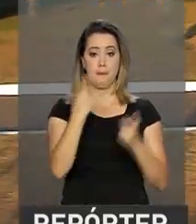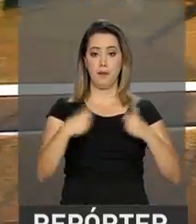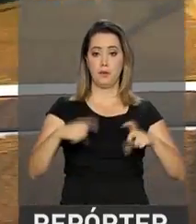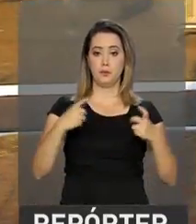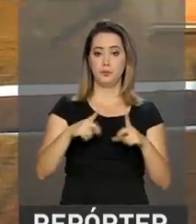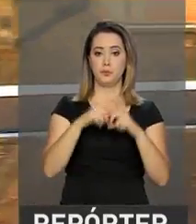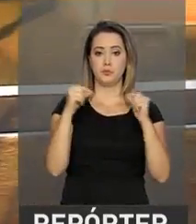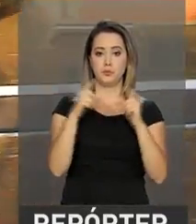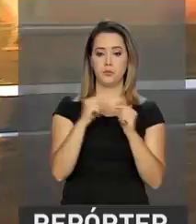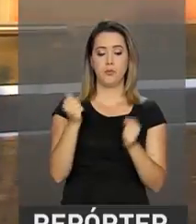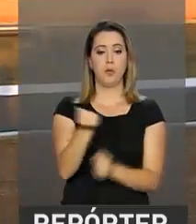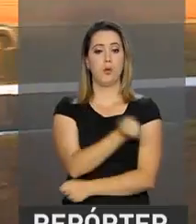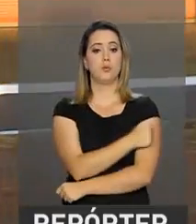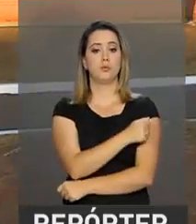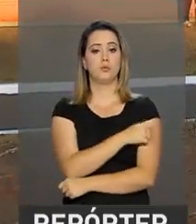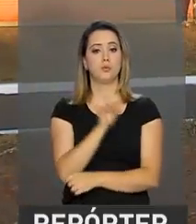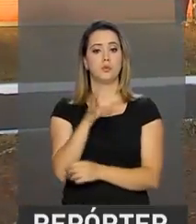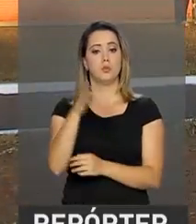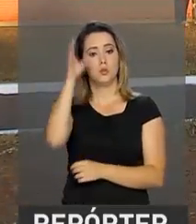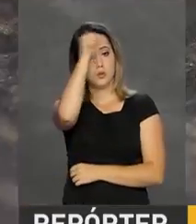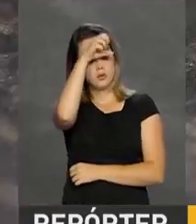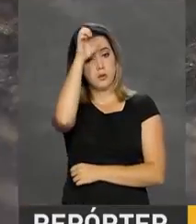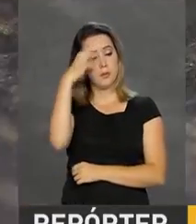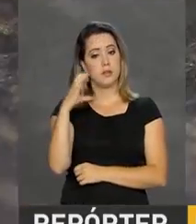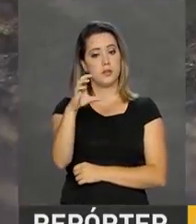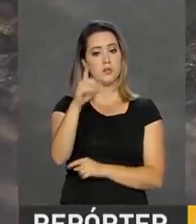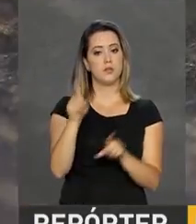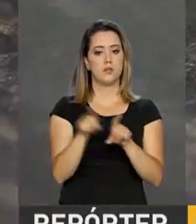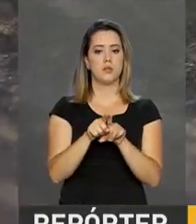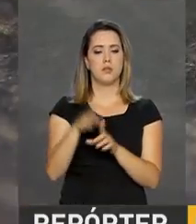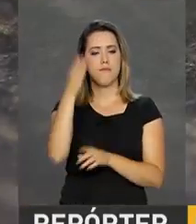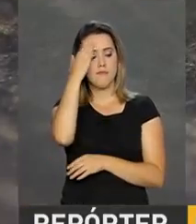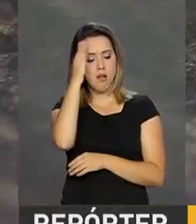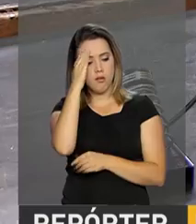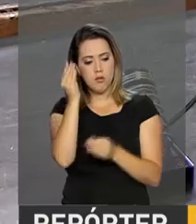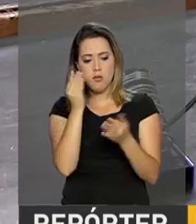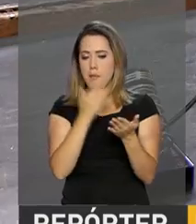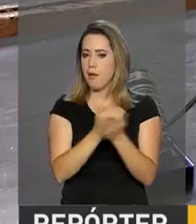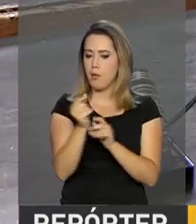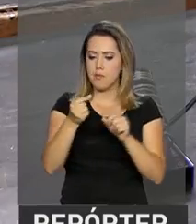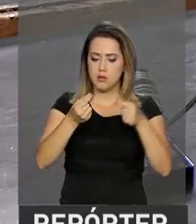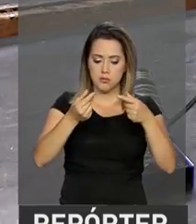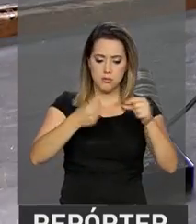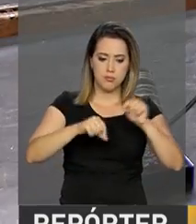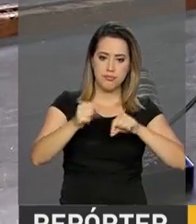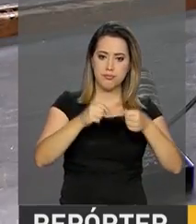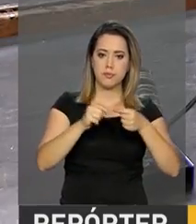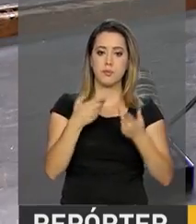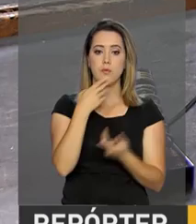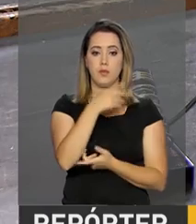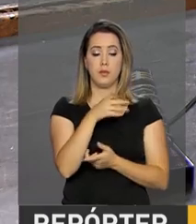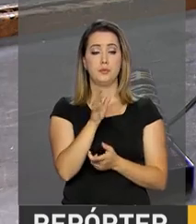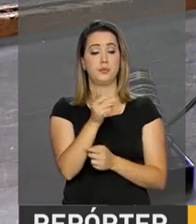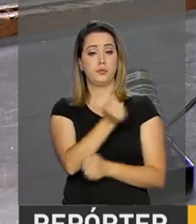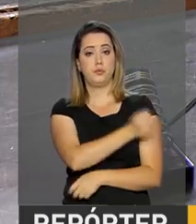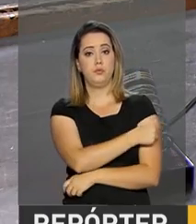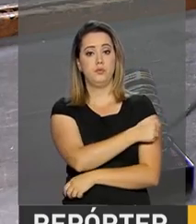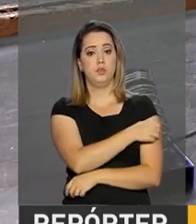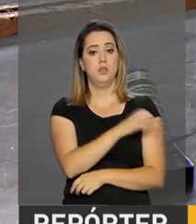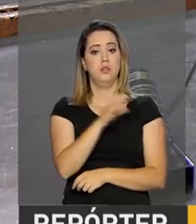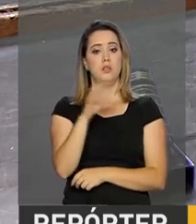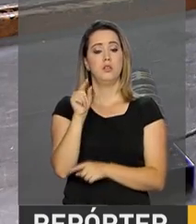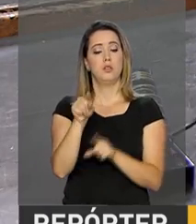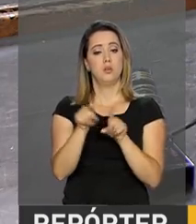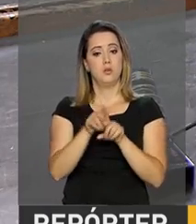brasília os alunos não só prendem ciência mas também colocam o conhecimento em prática a aluna do curso técnico de eletrônica 15